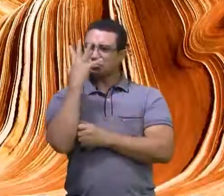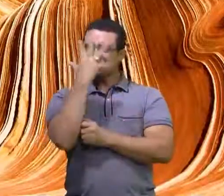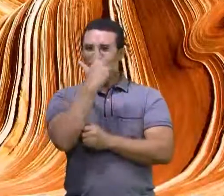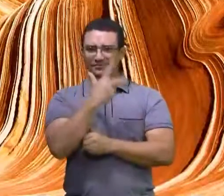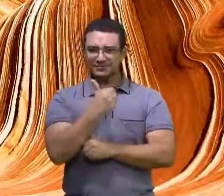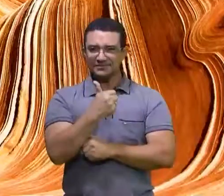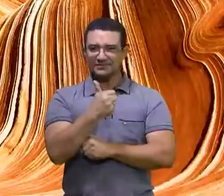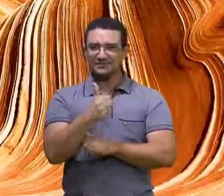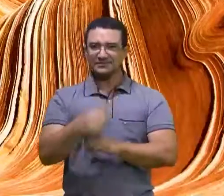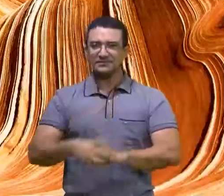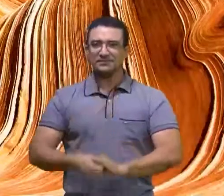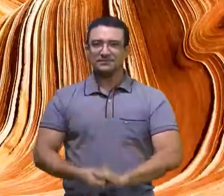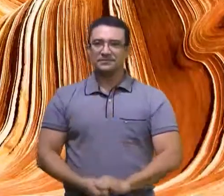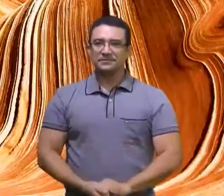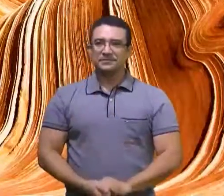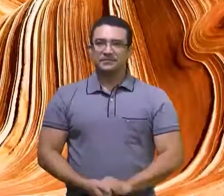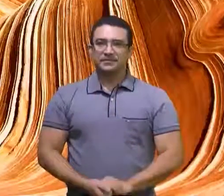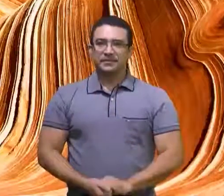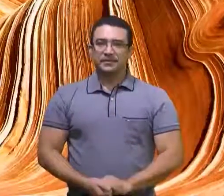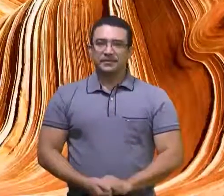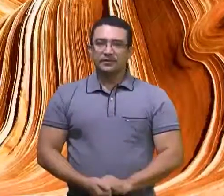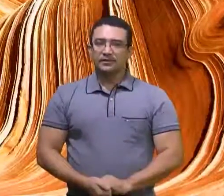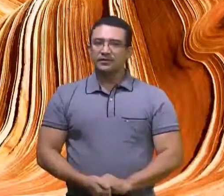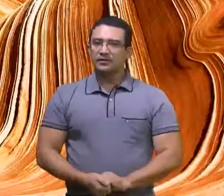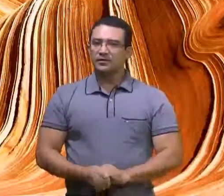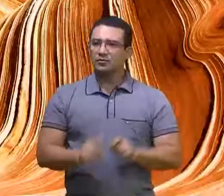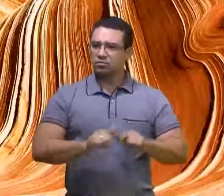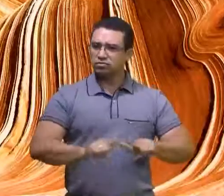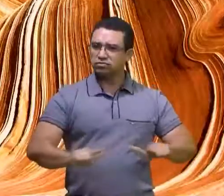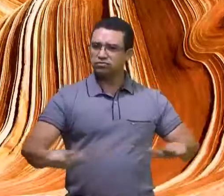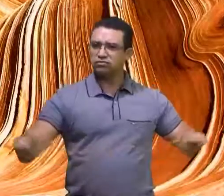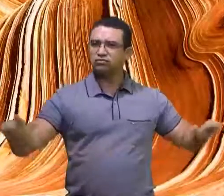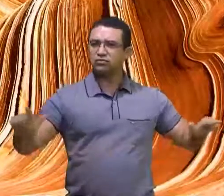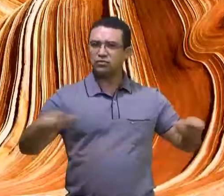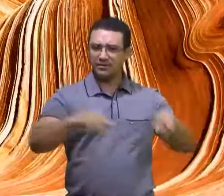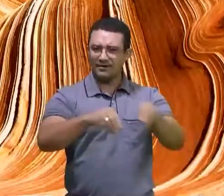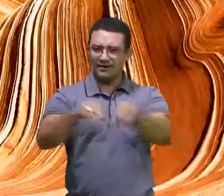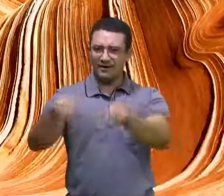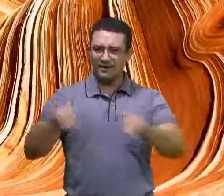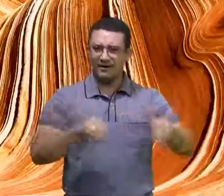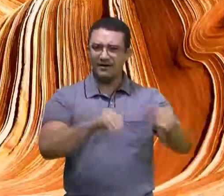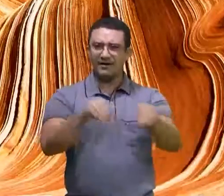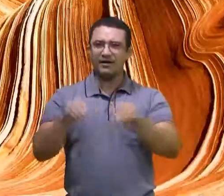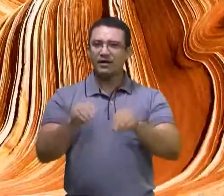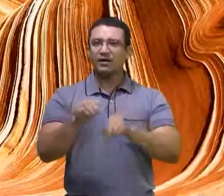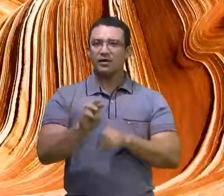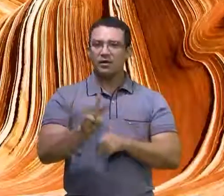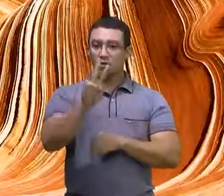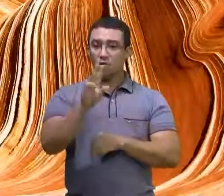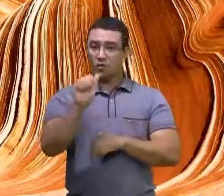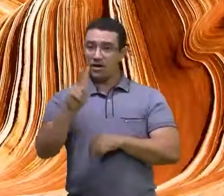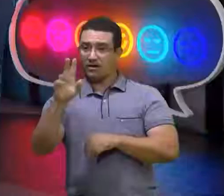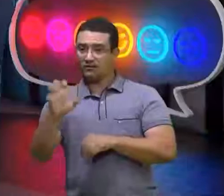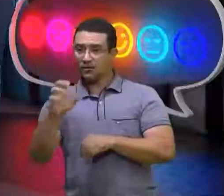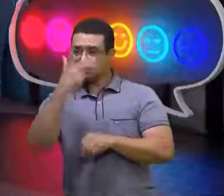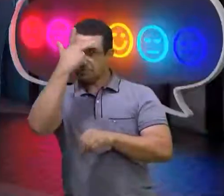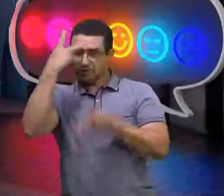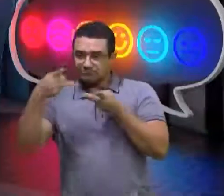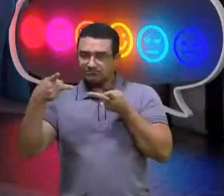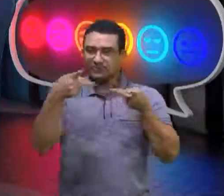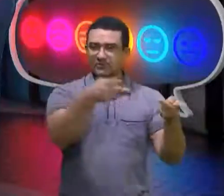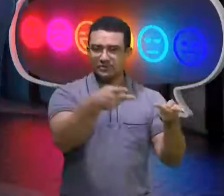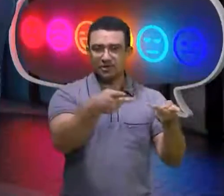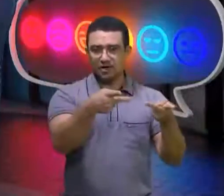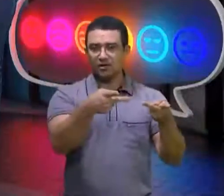interior. Perdão, no caso do deserto de Wave, não é, a visitação ela é controlada, não é,